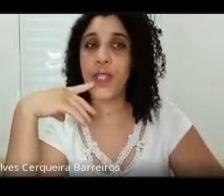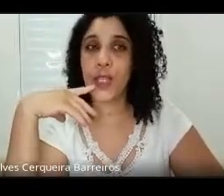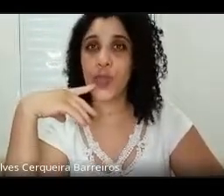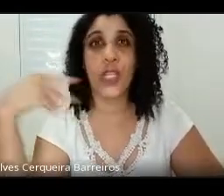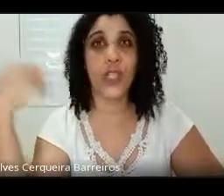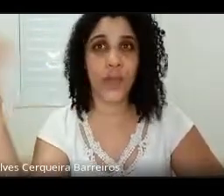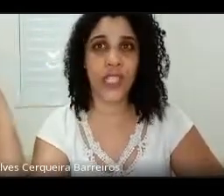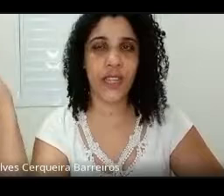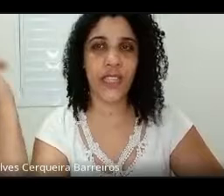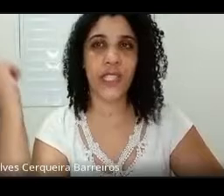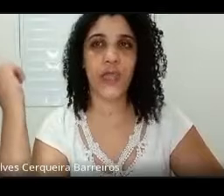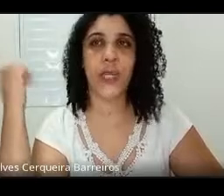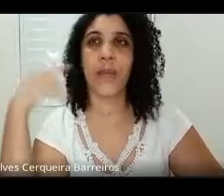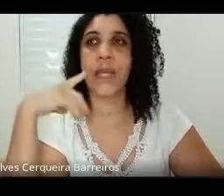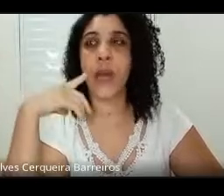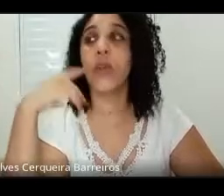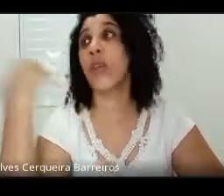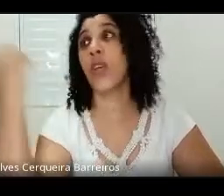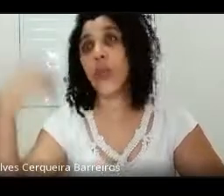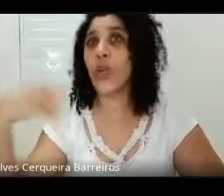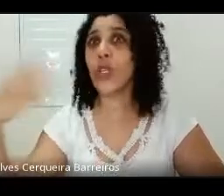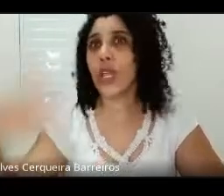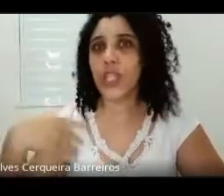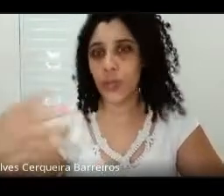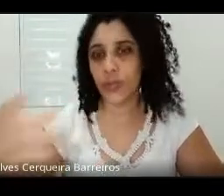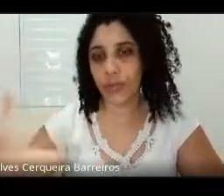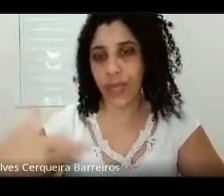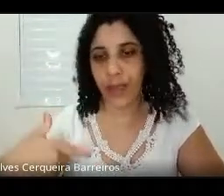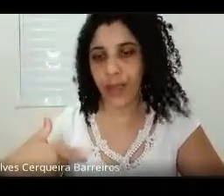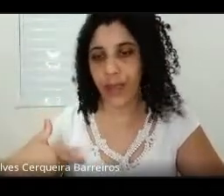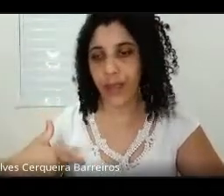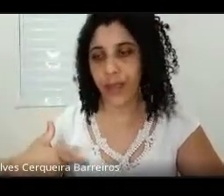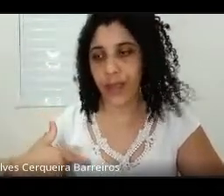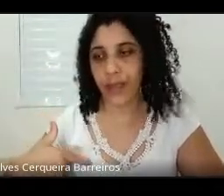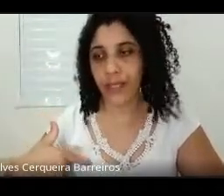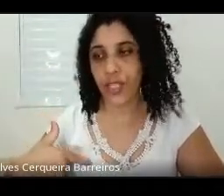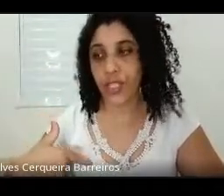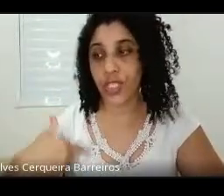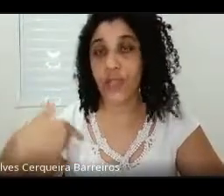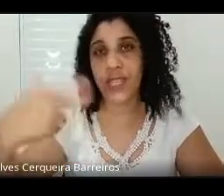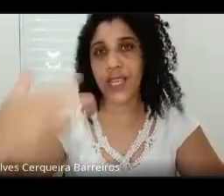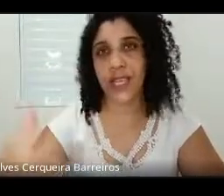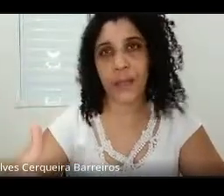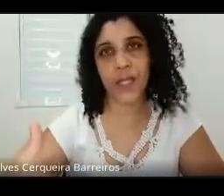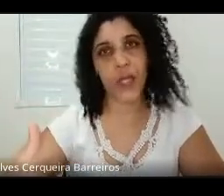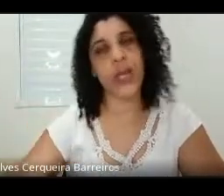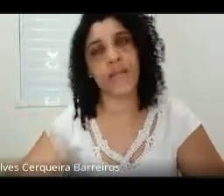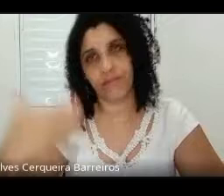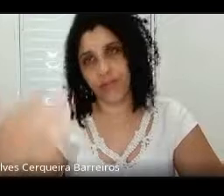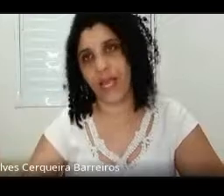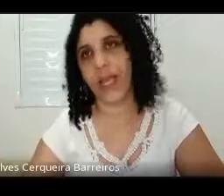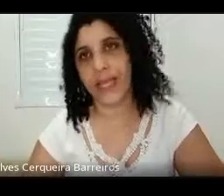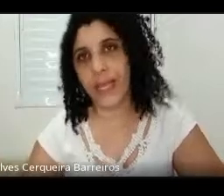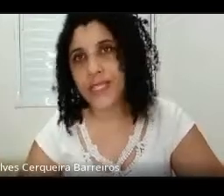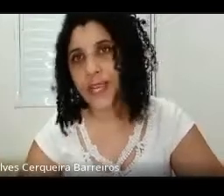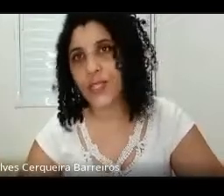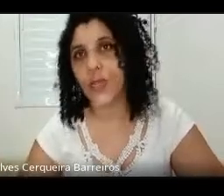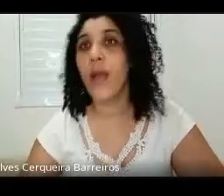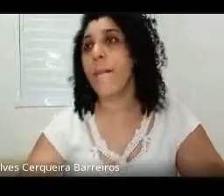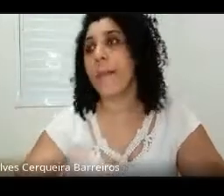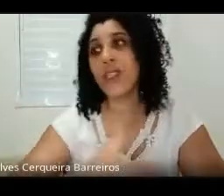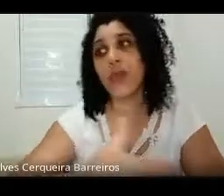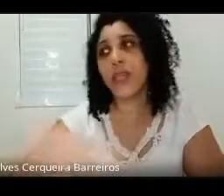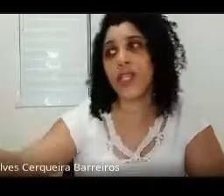a pessoa surda somente através da leitura labial. Em um contexto em que só esteja você e aquela pessoa, é até mais